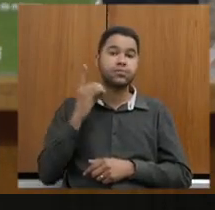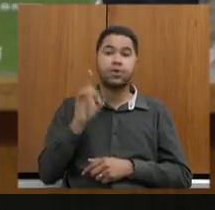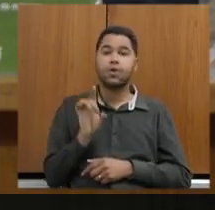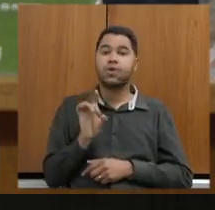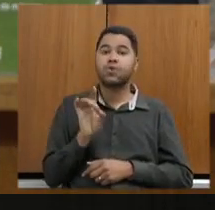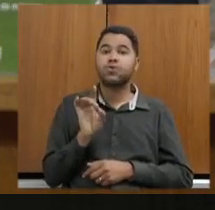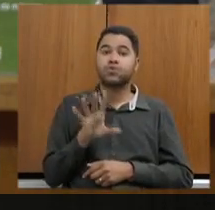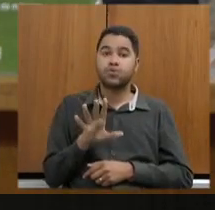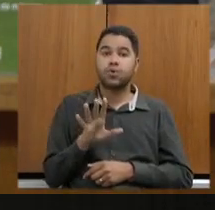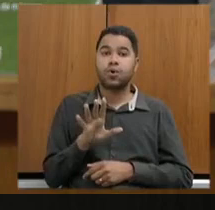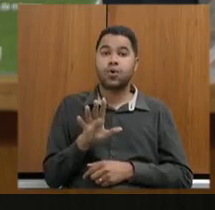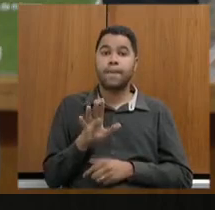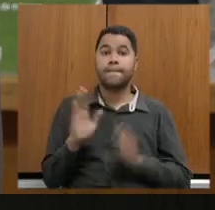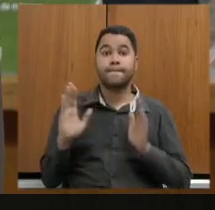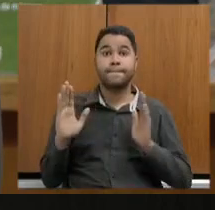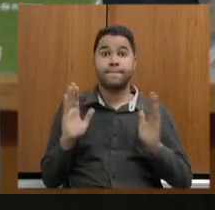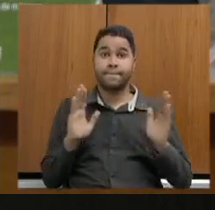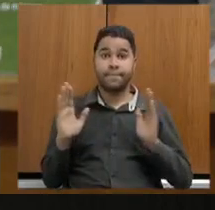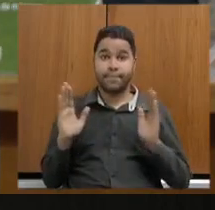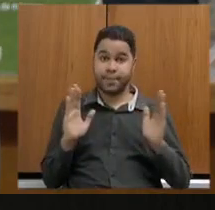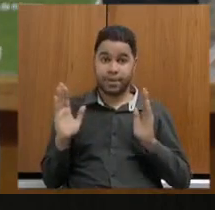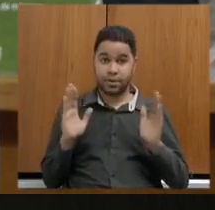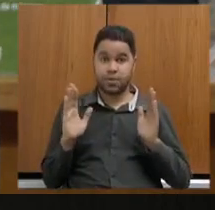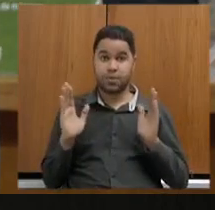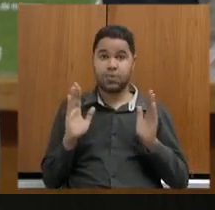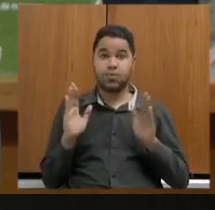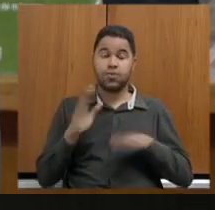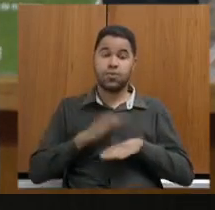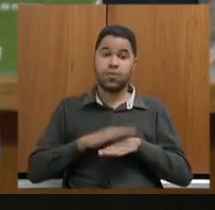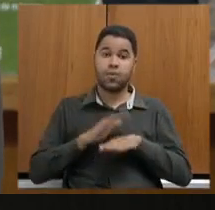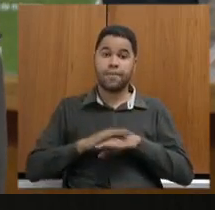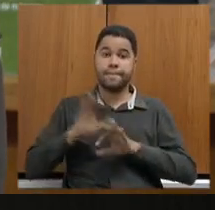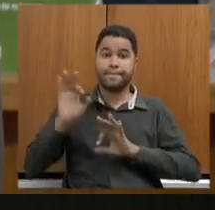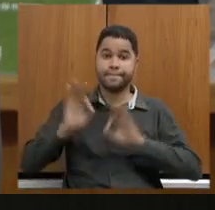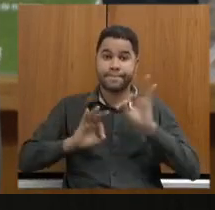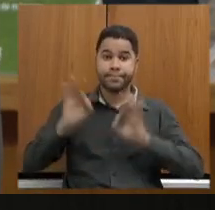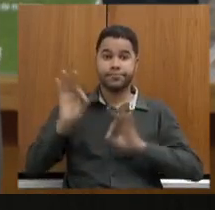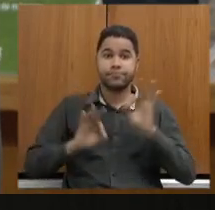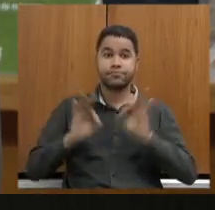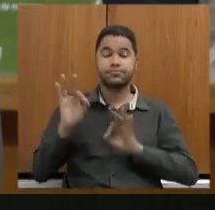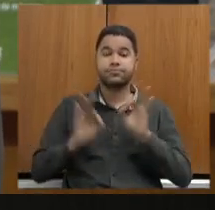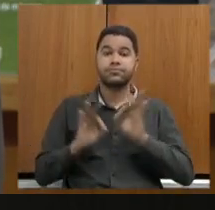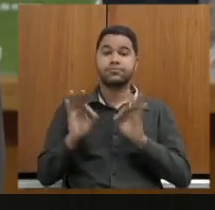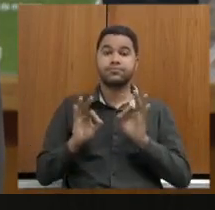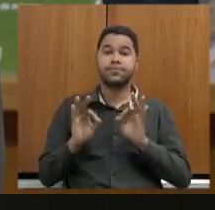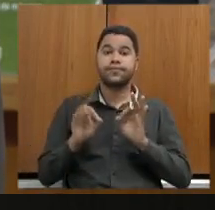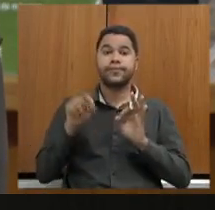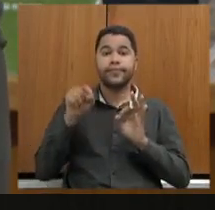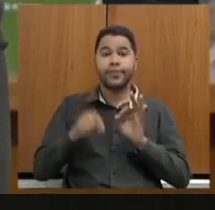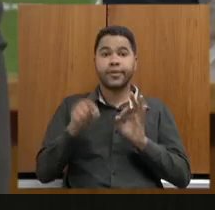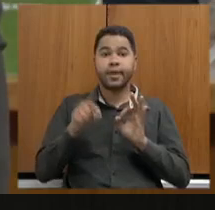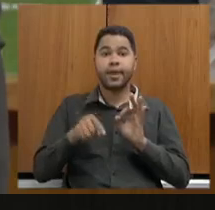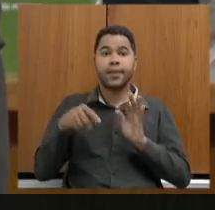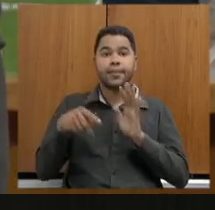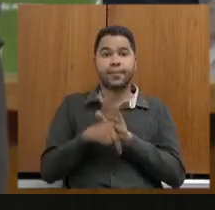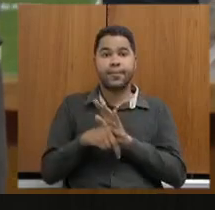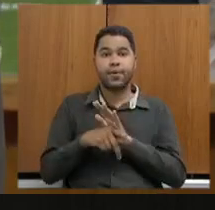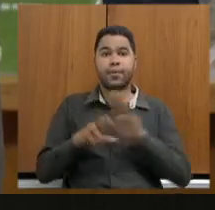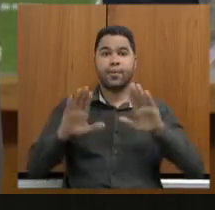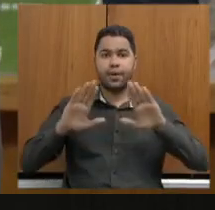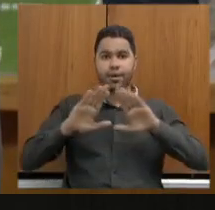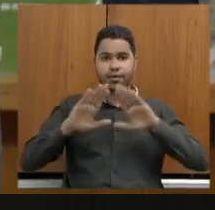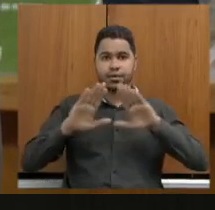somente para o período que foi ajustado para esse essa edição do